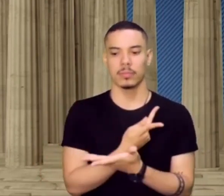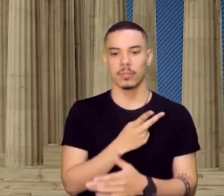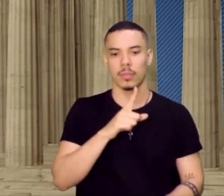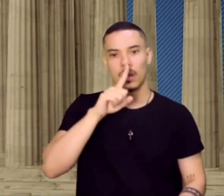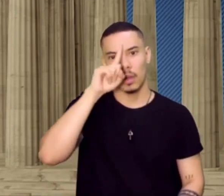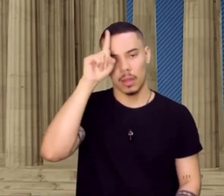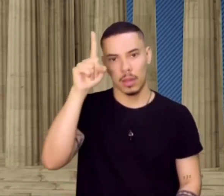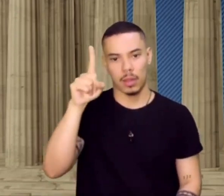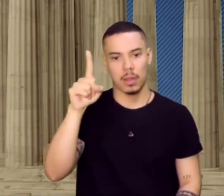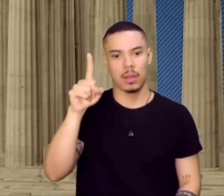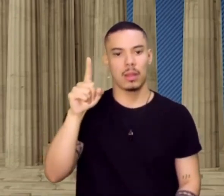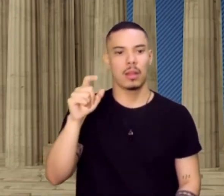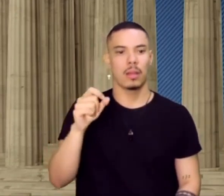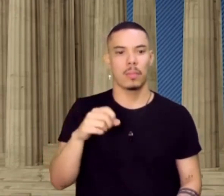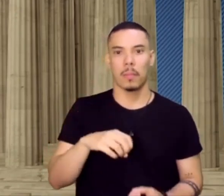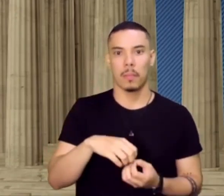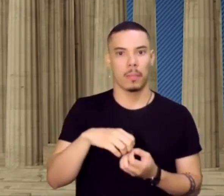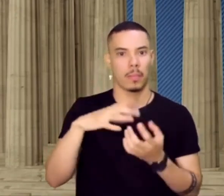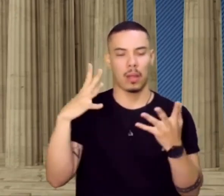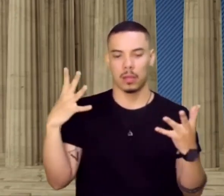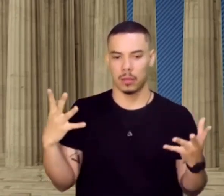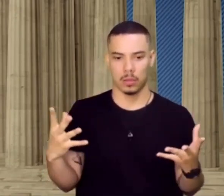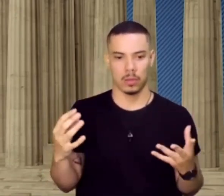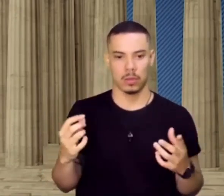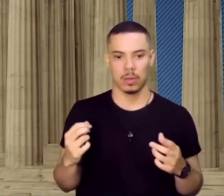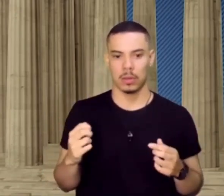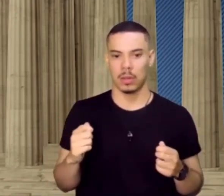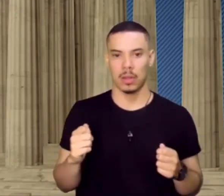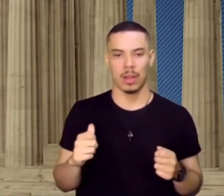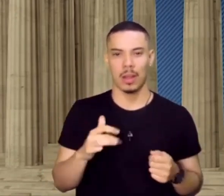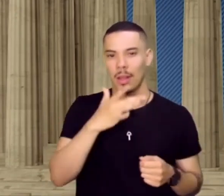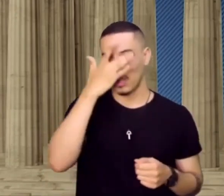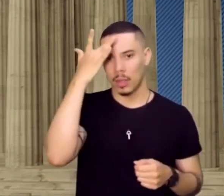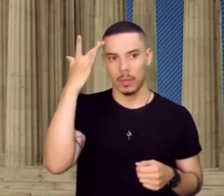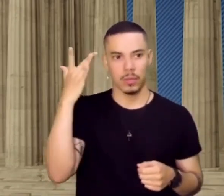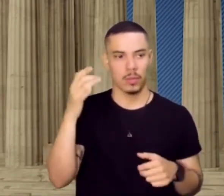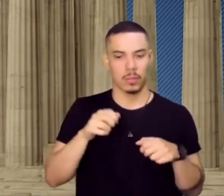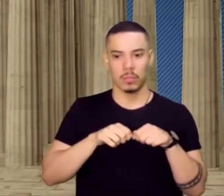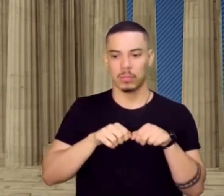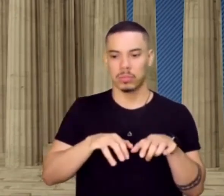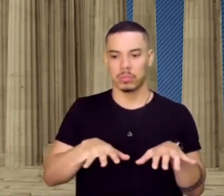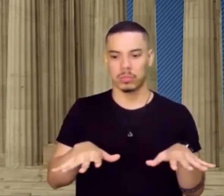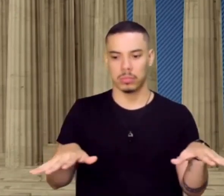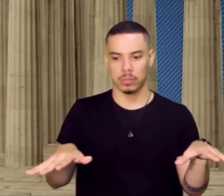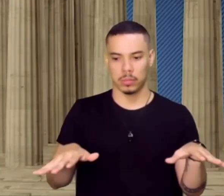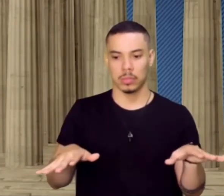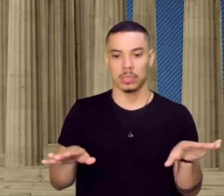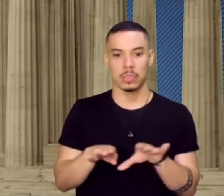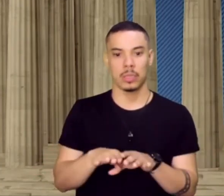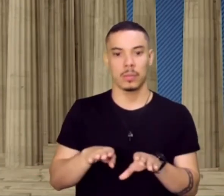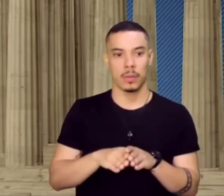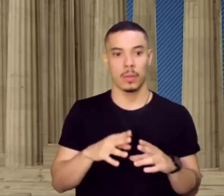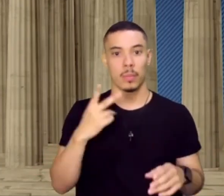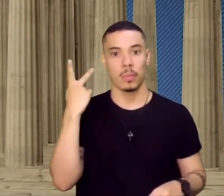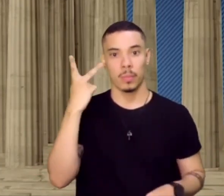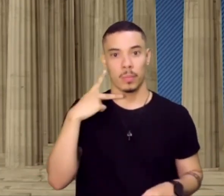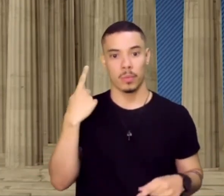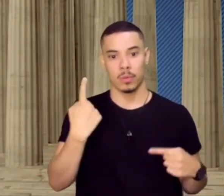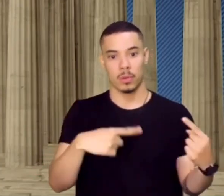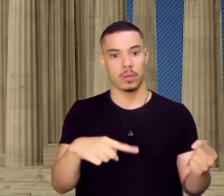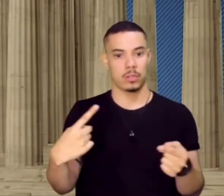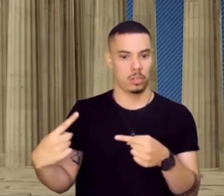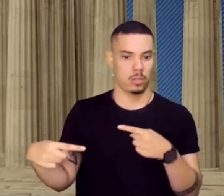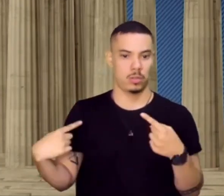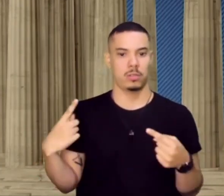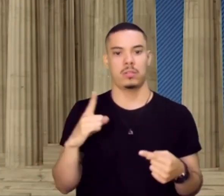ideia assim mágica lá e vira uma febre as pessoas seguindo ela. E no âmbito da política existe isso também. Cria-se